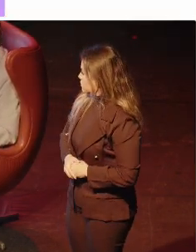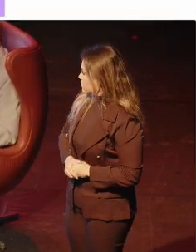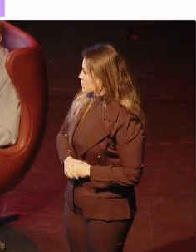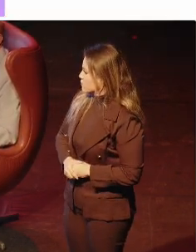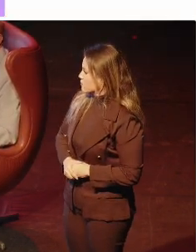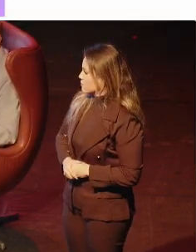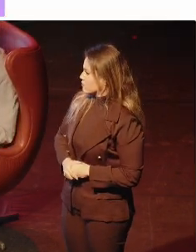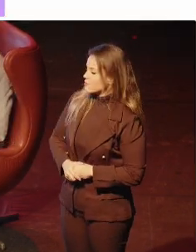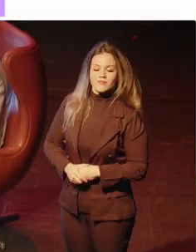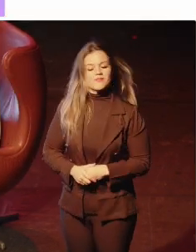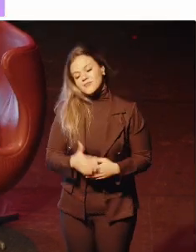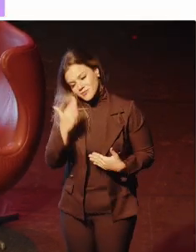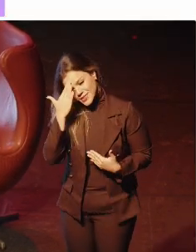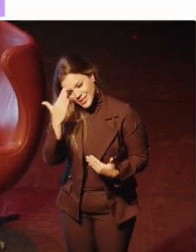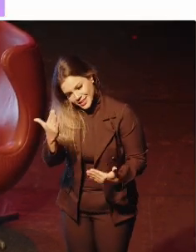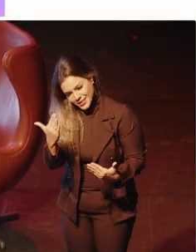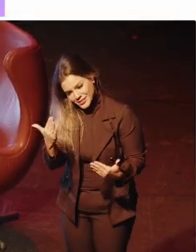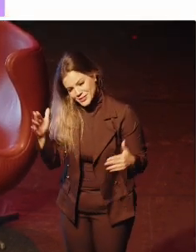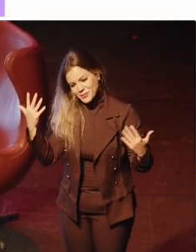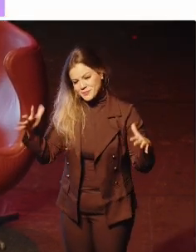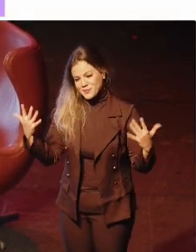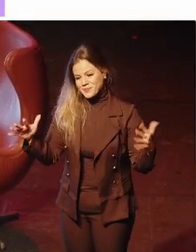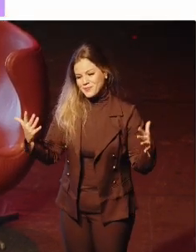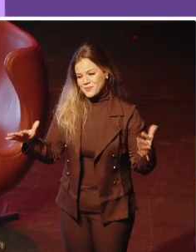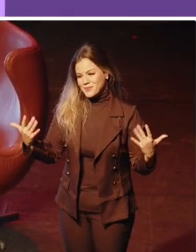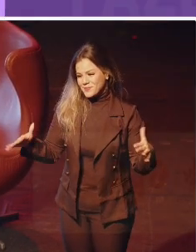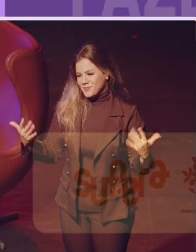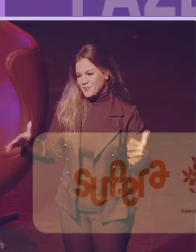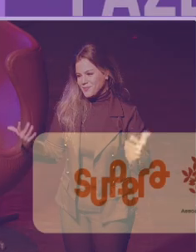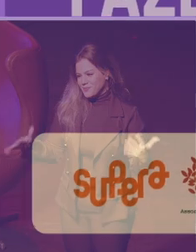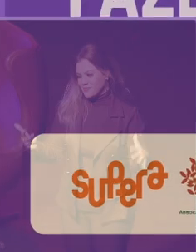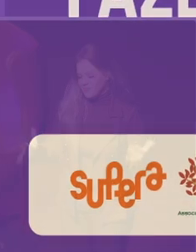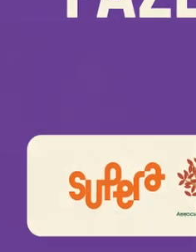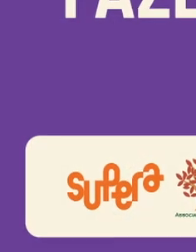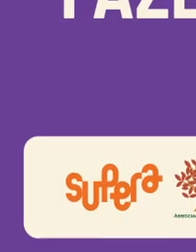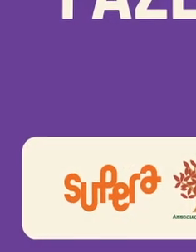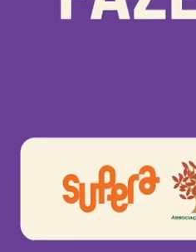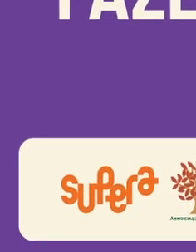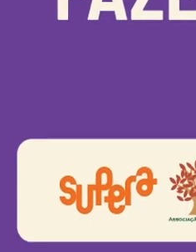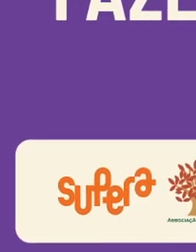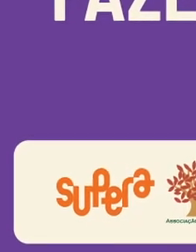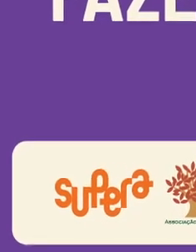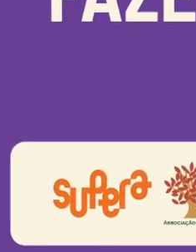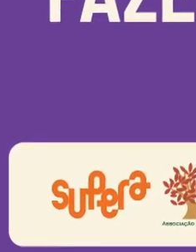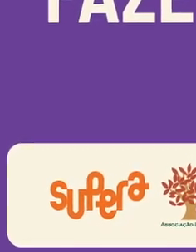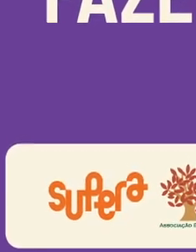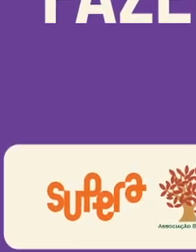Muito obrigada. Doutora Sônia, continue conosco.